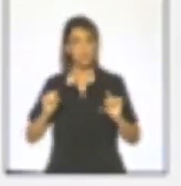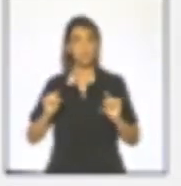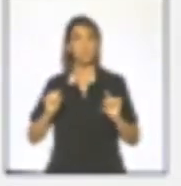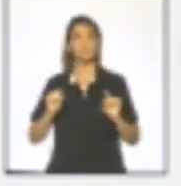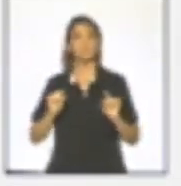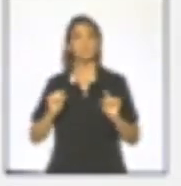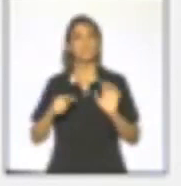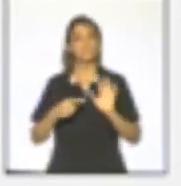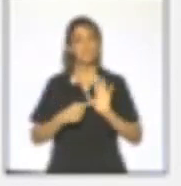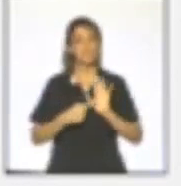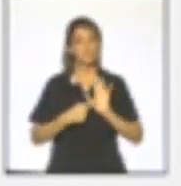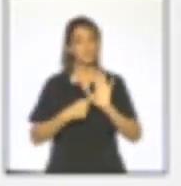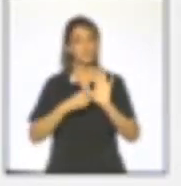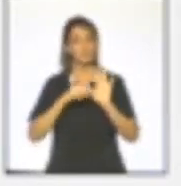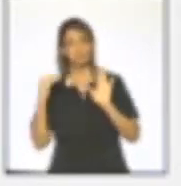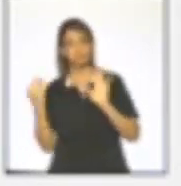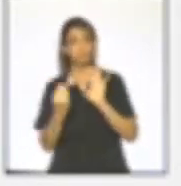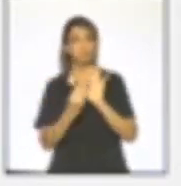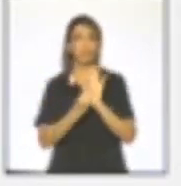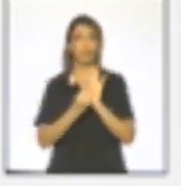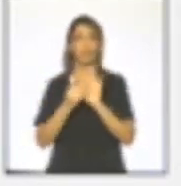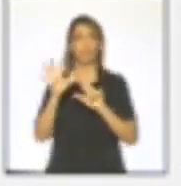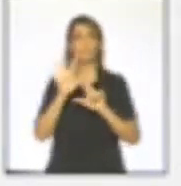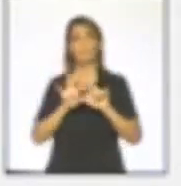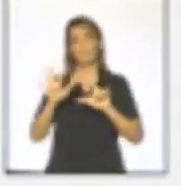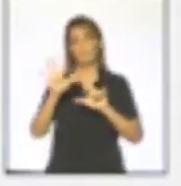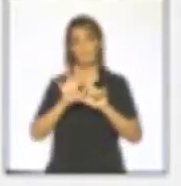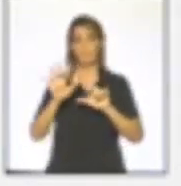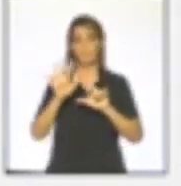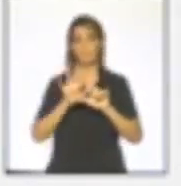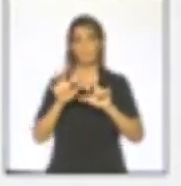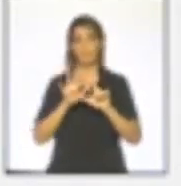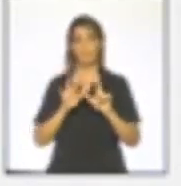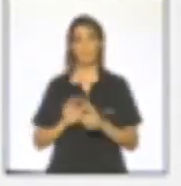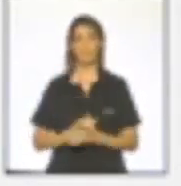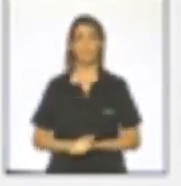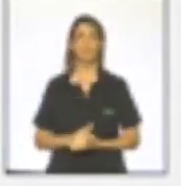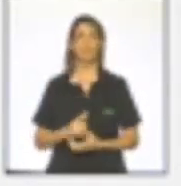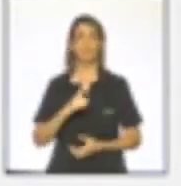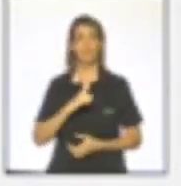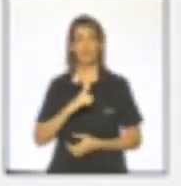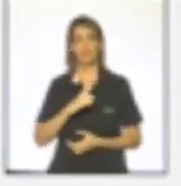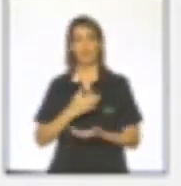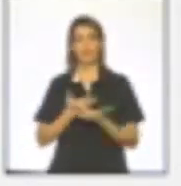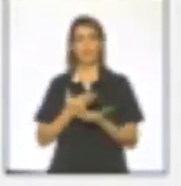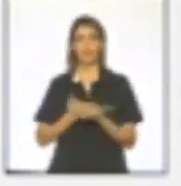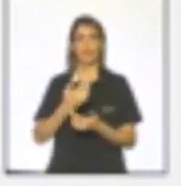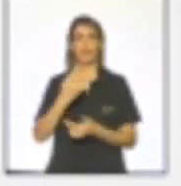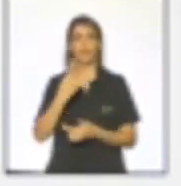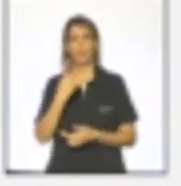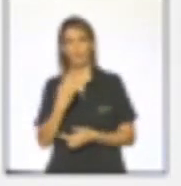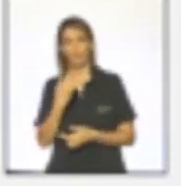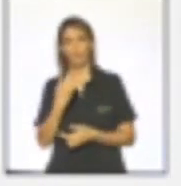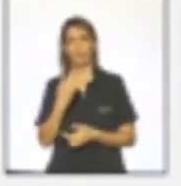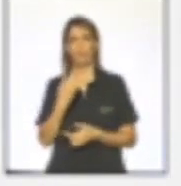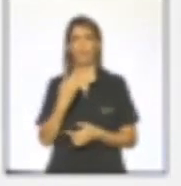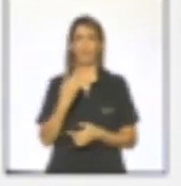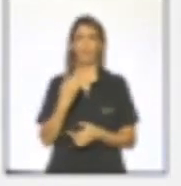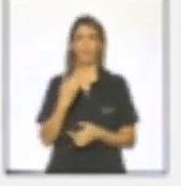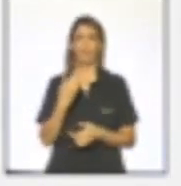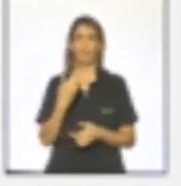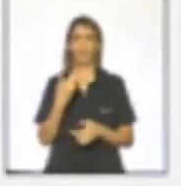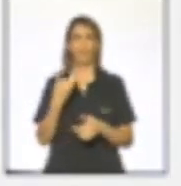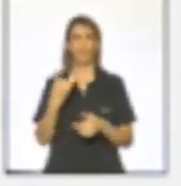vai te direcionar a uma plataforma. Lá você vai pegar na sequência, tem aula 1, conjuntos, aula